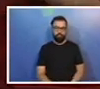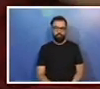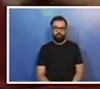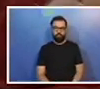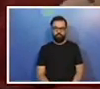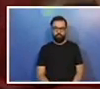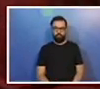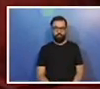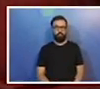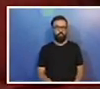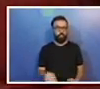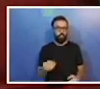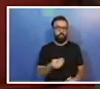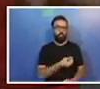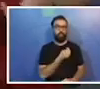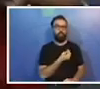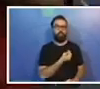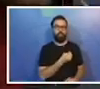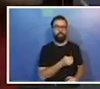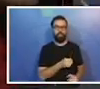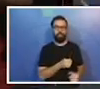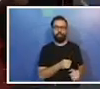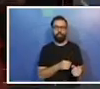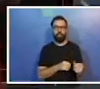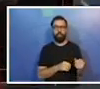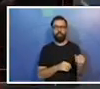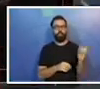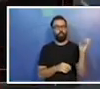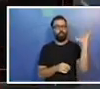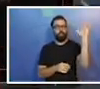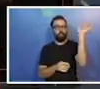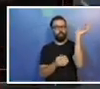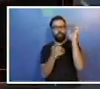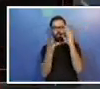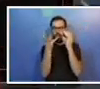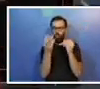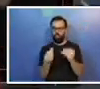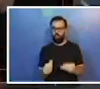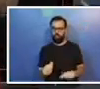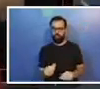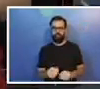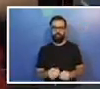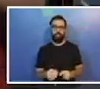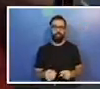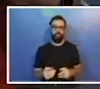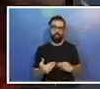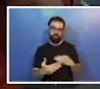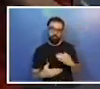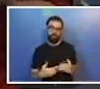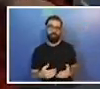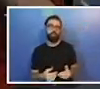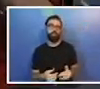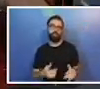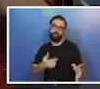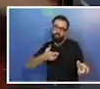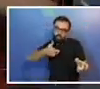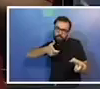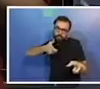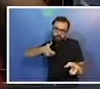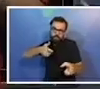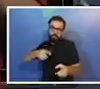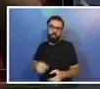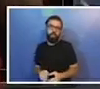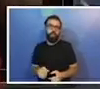apesar dele ser da Caatinga, lá no Nordeste, começaram a caçar esse animal na natureza